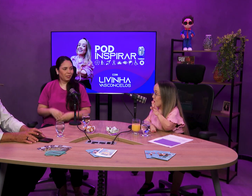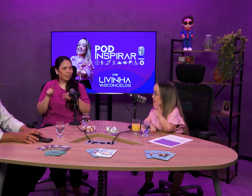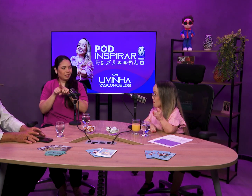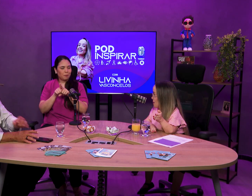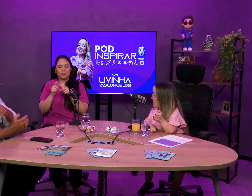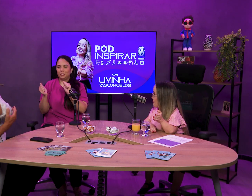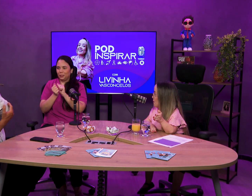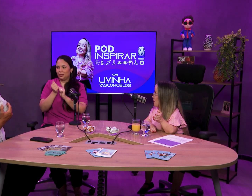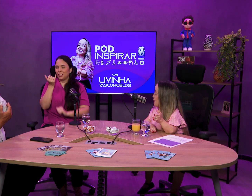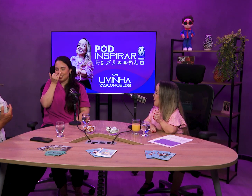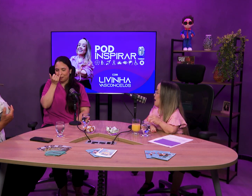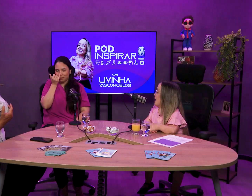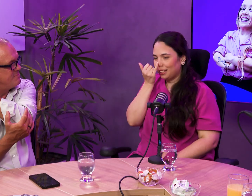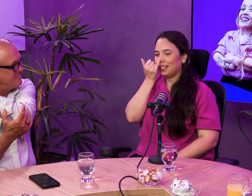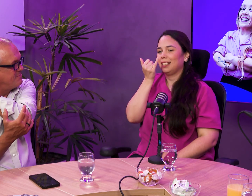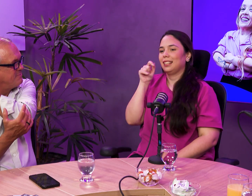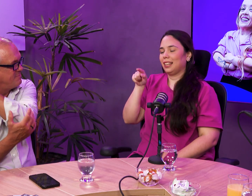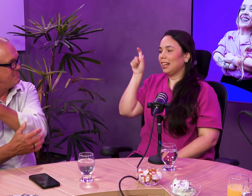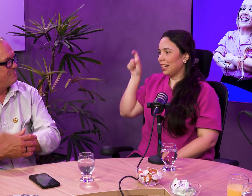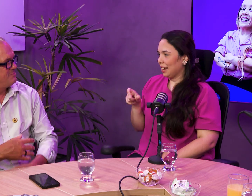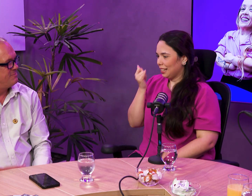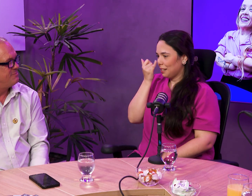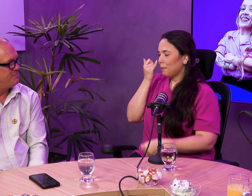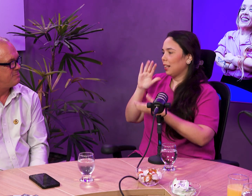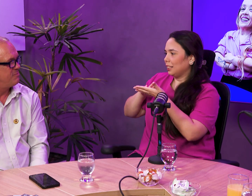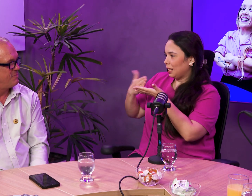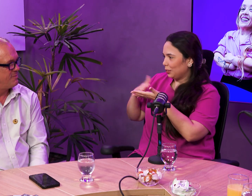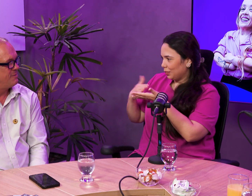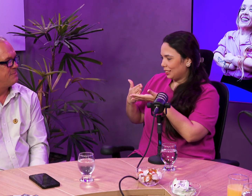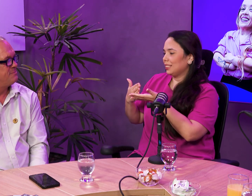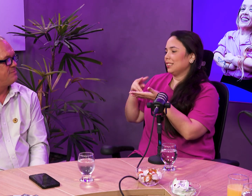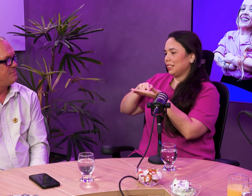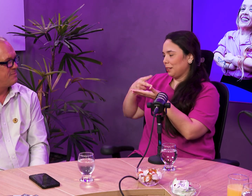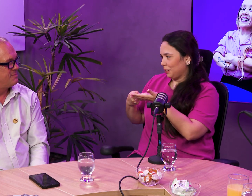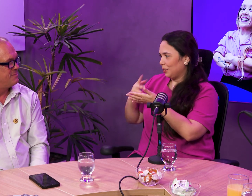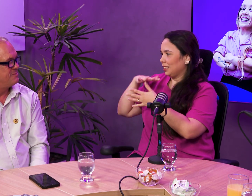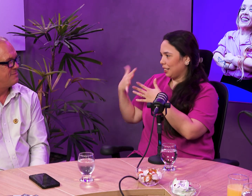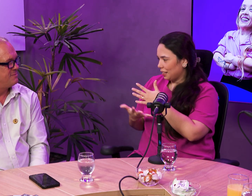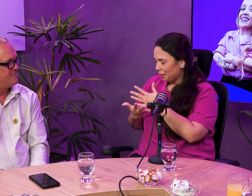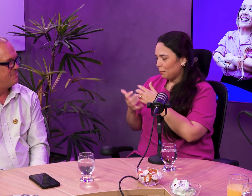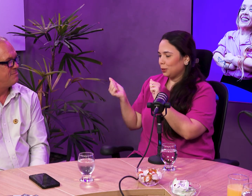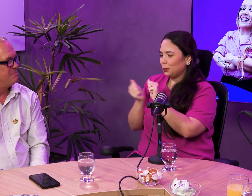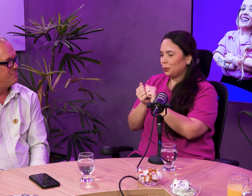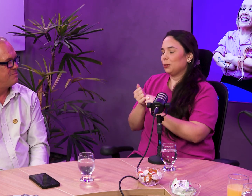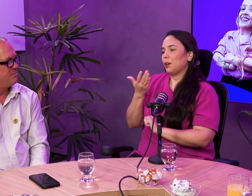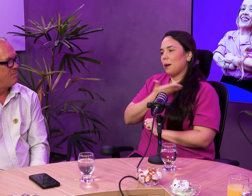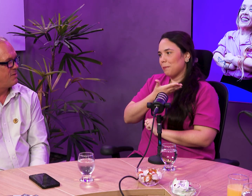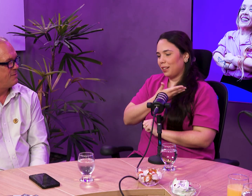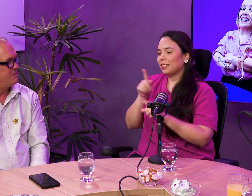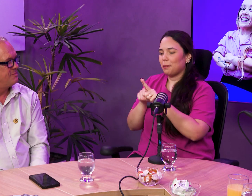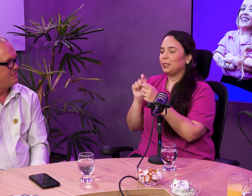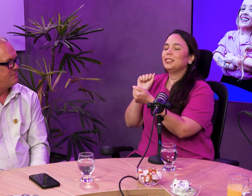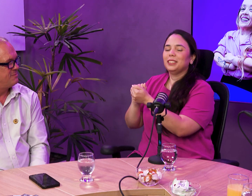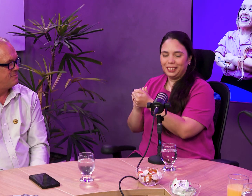Estou aqui com a Isabel, né? A Isa está aqui traduzindo para a gente simultaneamente, que é nossa parceira, nossa amiga, a dupla